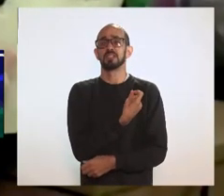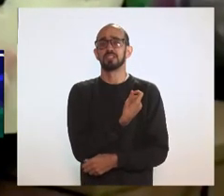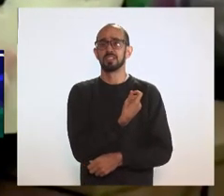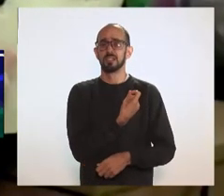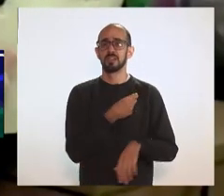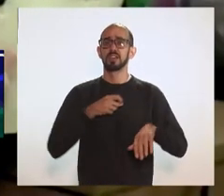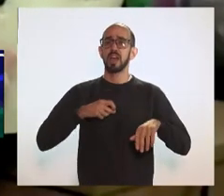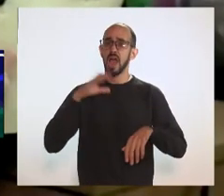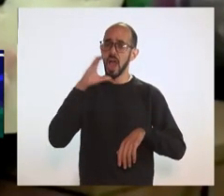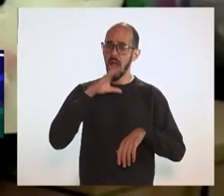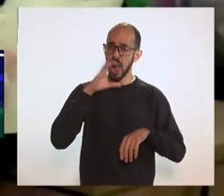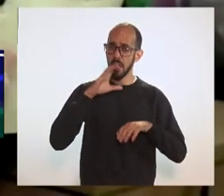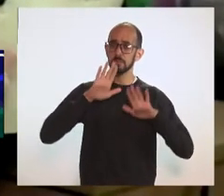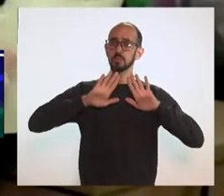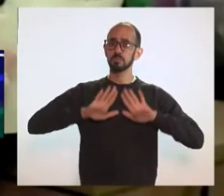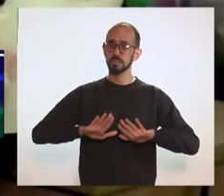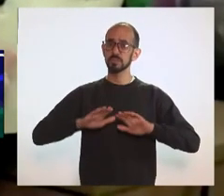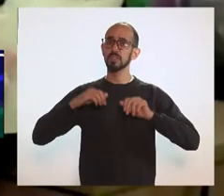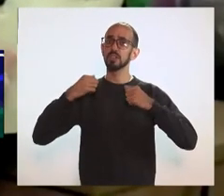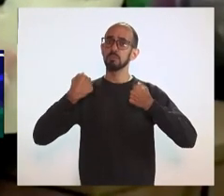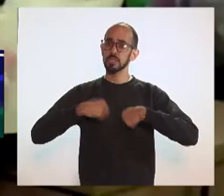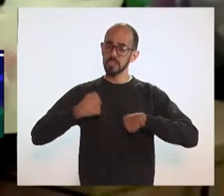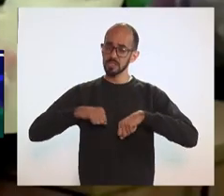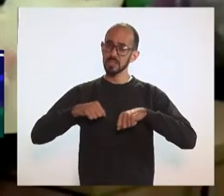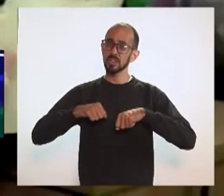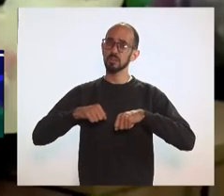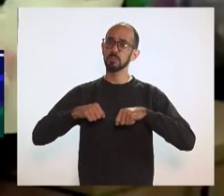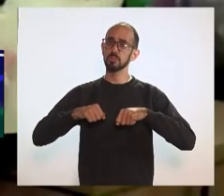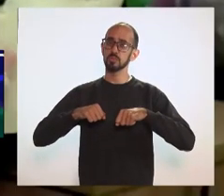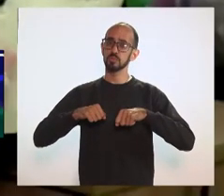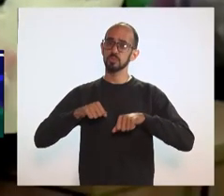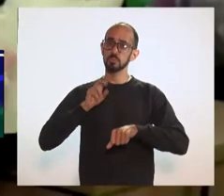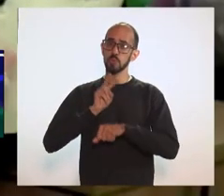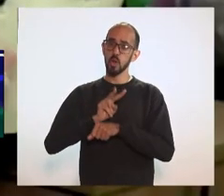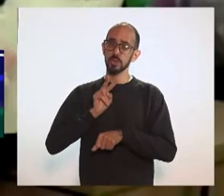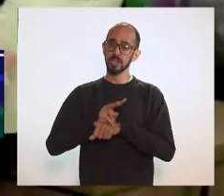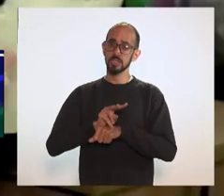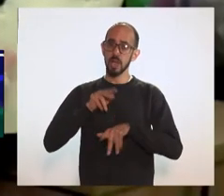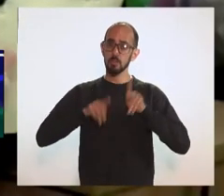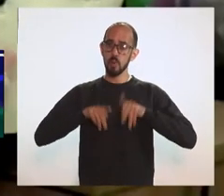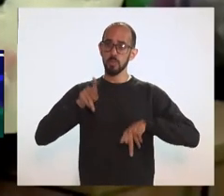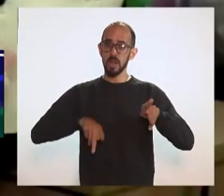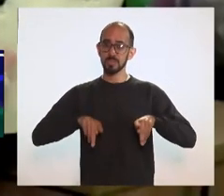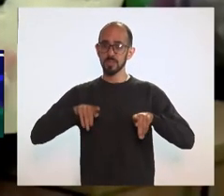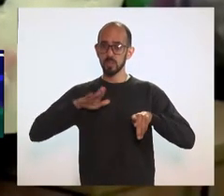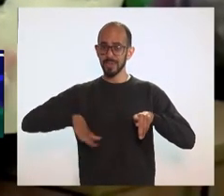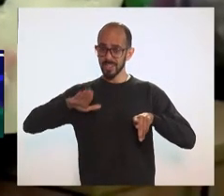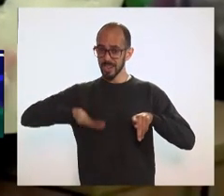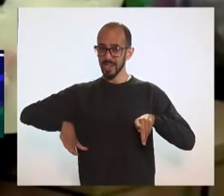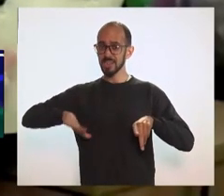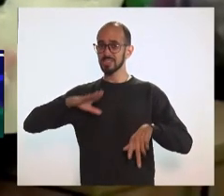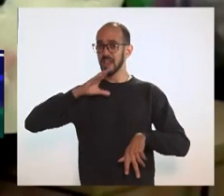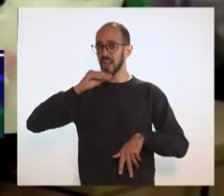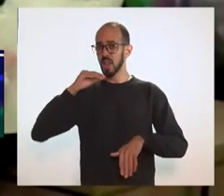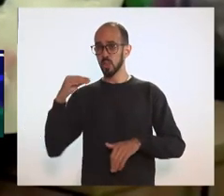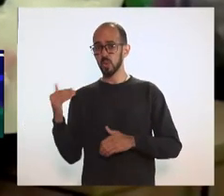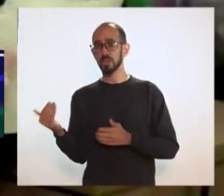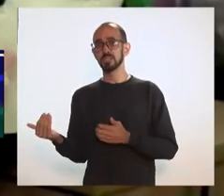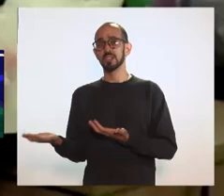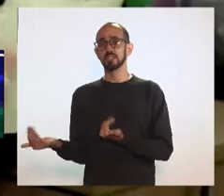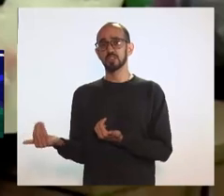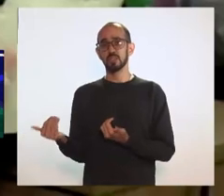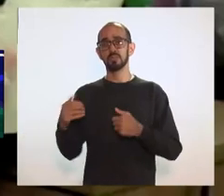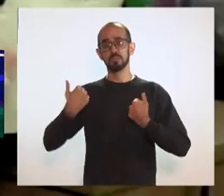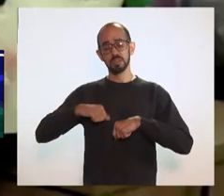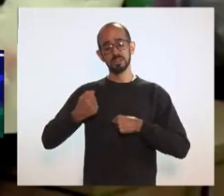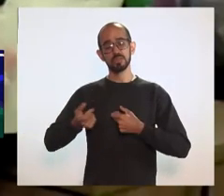possível, precisamos imunizar o nosso povo, as nossas crianças precisam, crianças e adolescentes precisam voltar e retomar